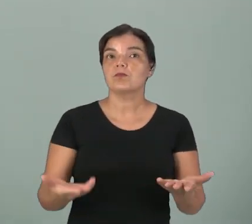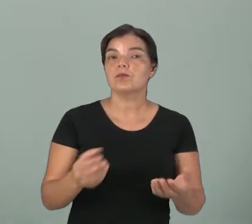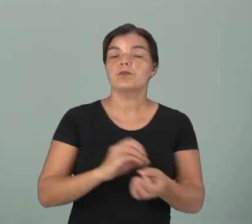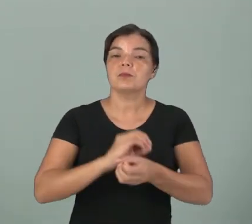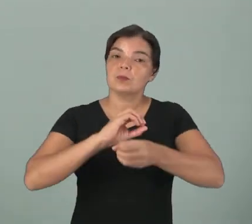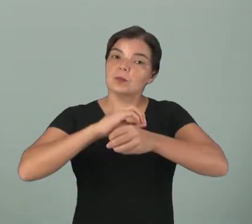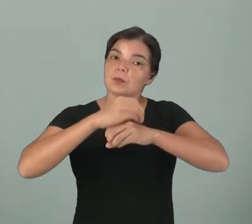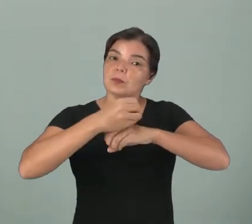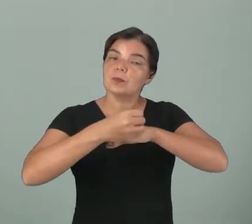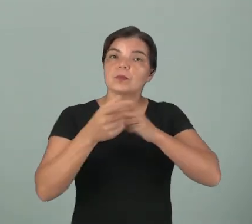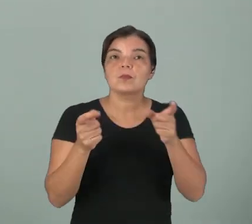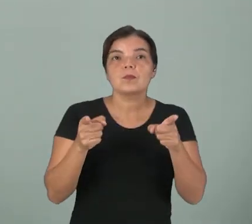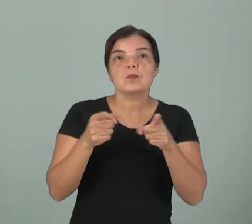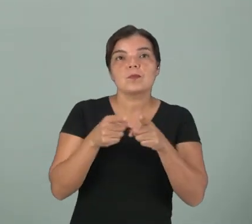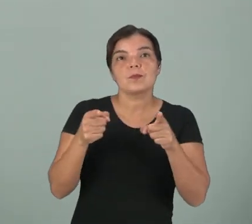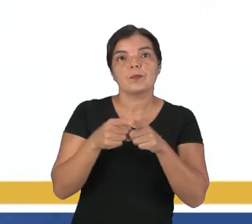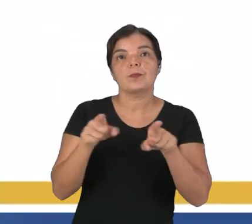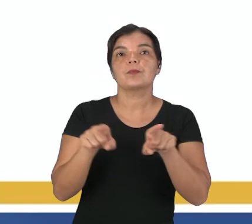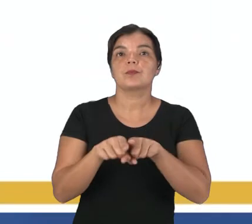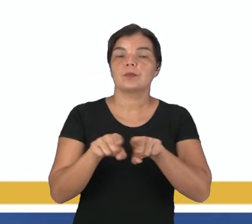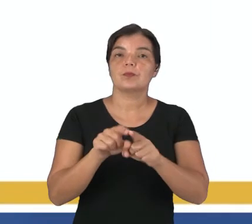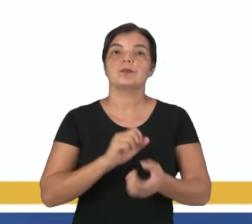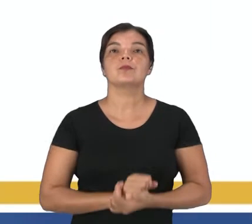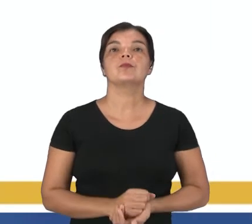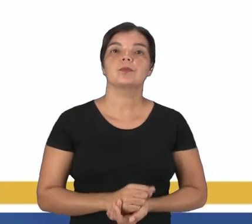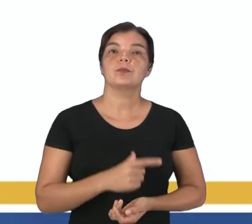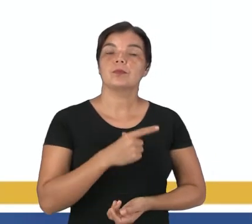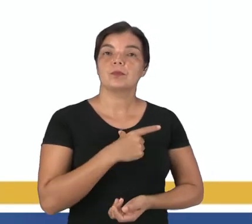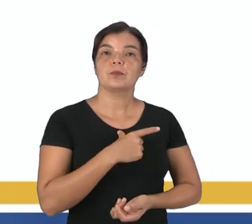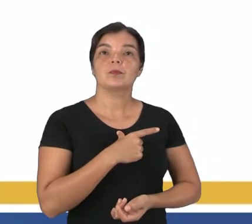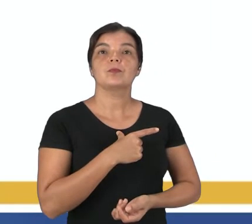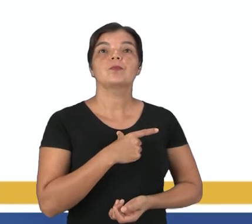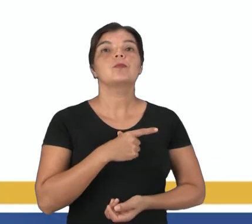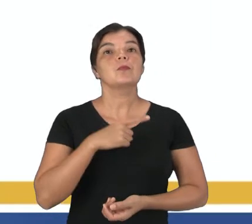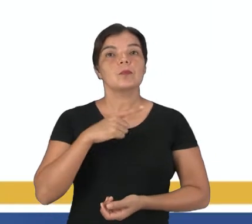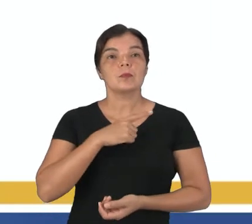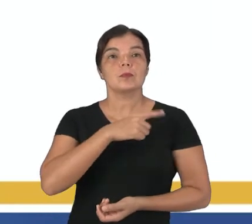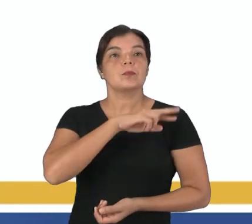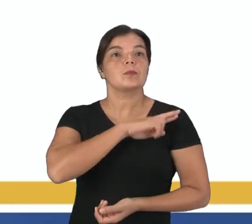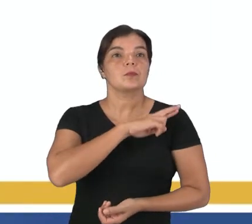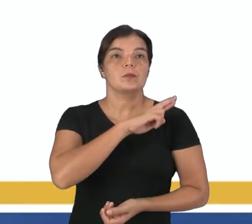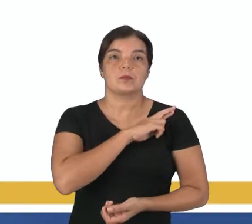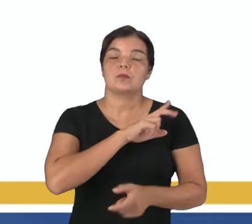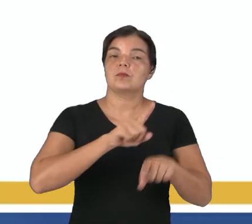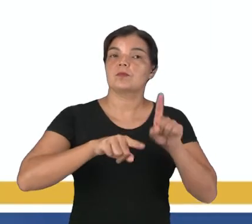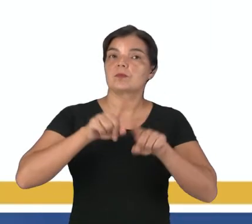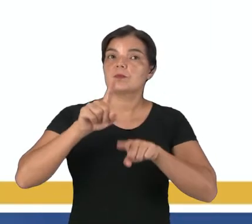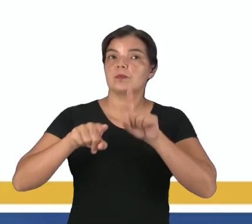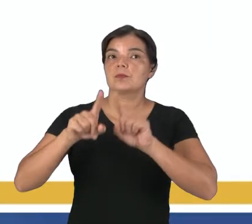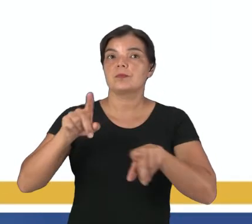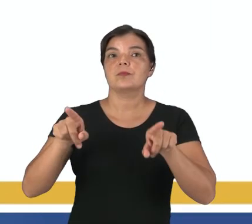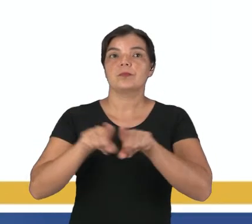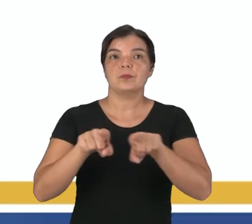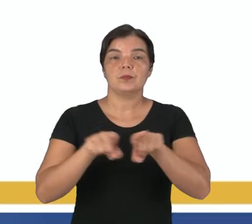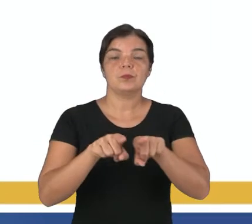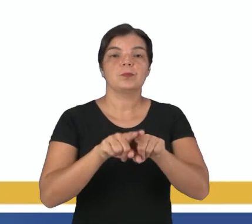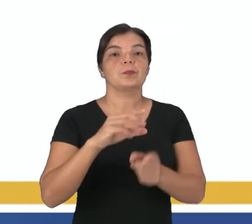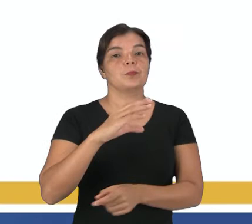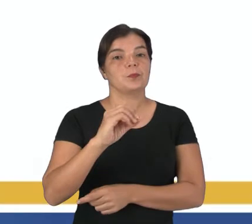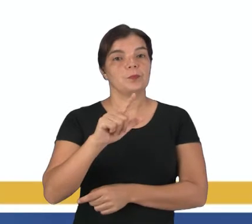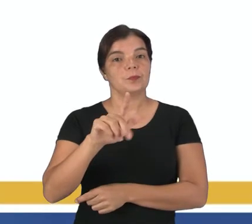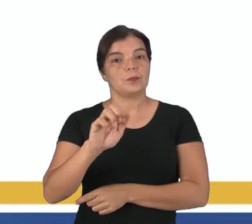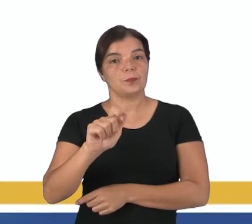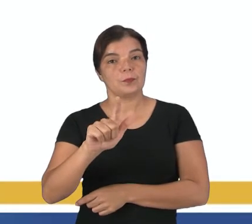polímeros ou seja estruturas menores de biomoléculas né que nós chamamos também de aminoácidos e as suas funções são super